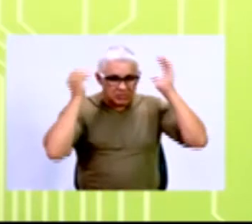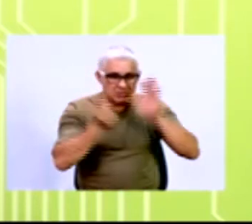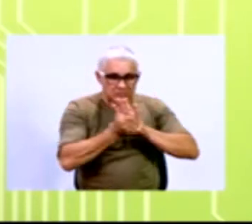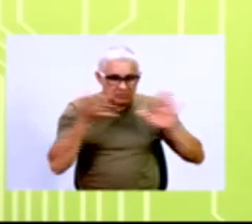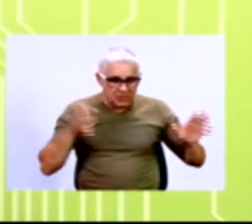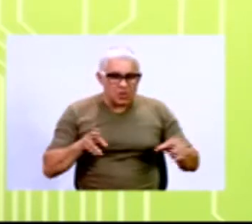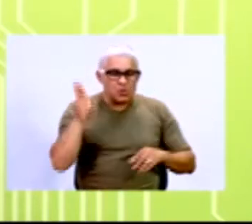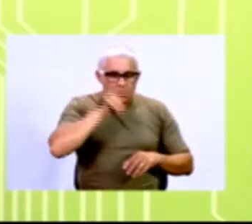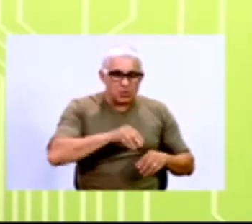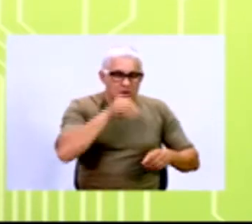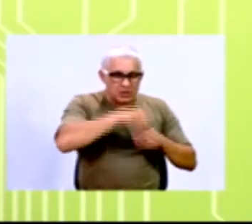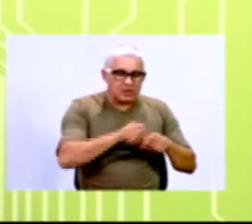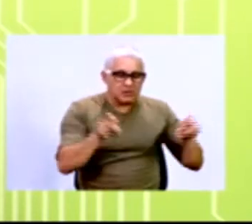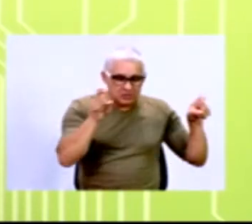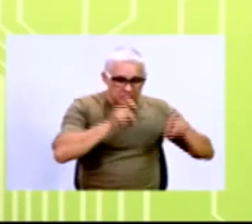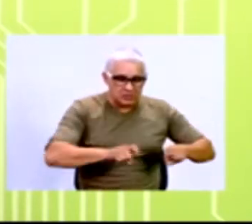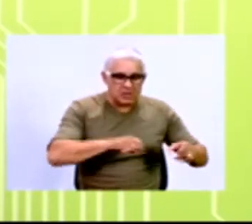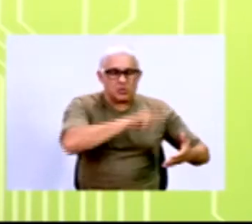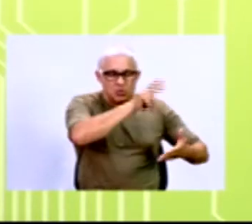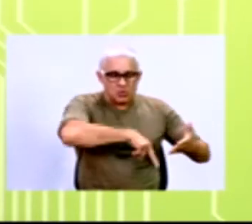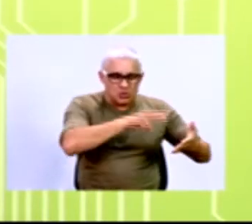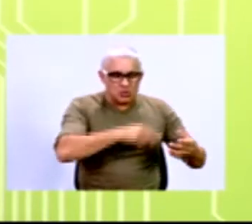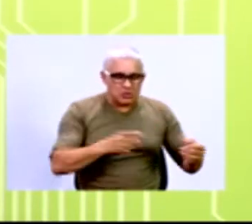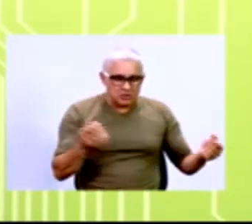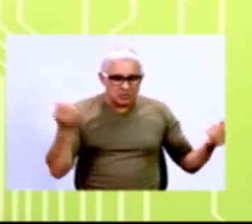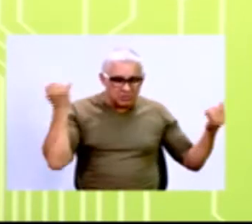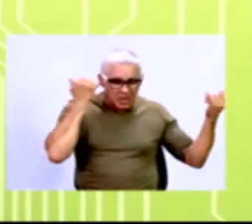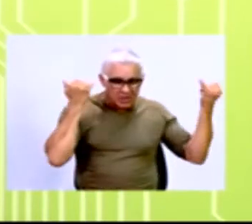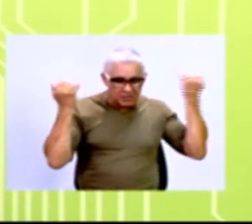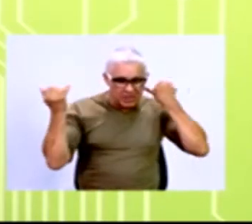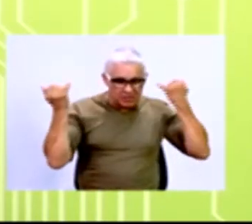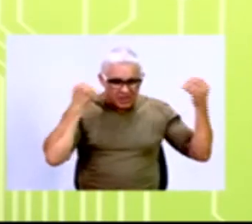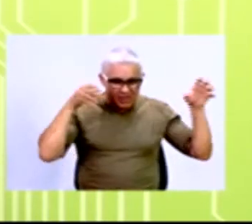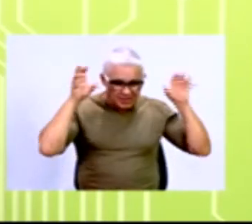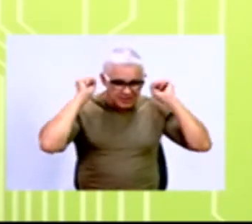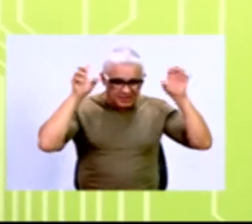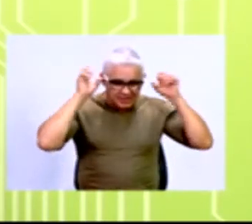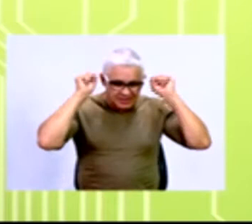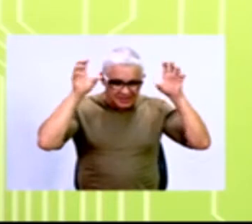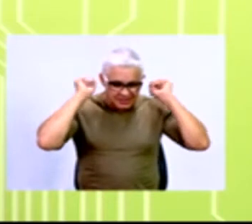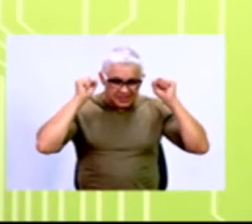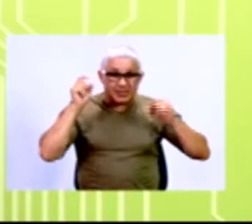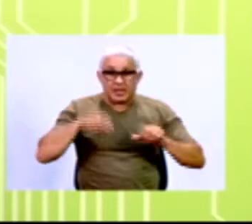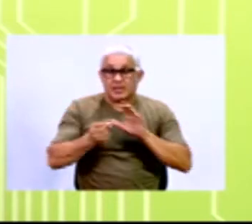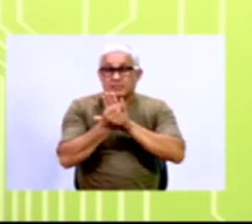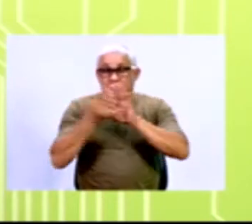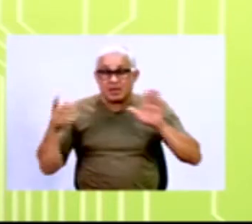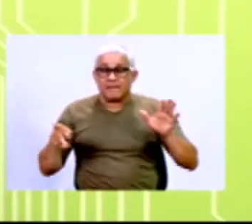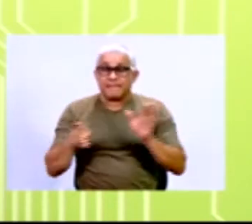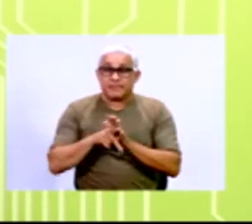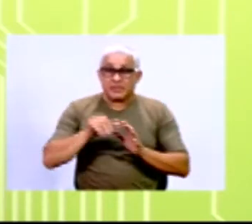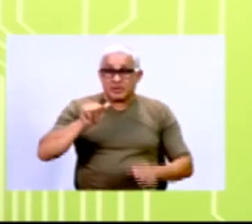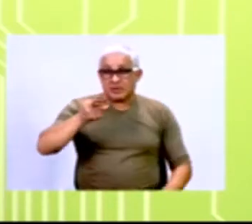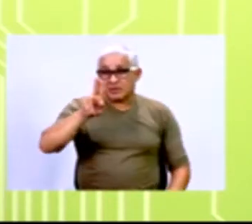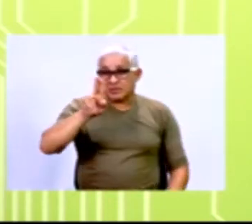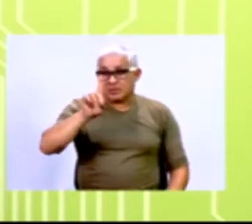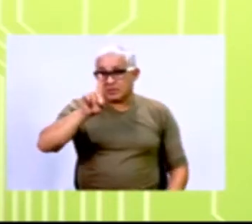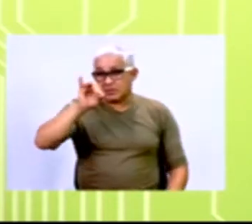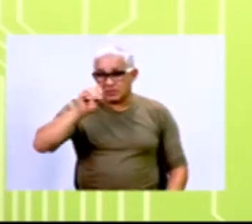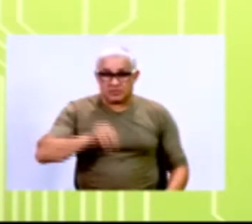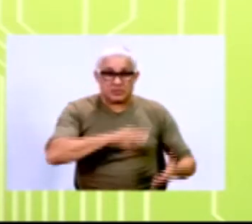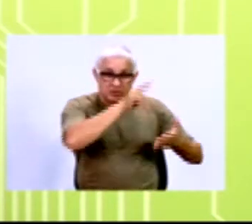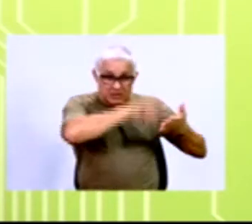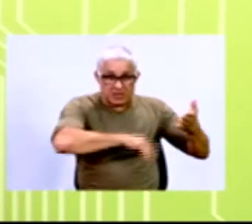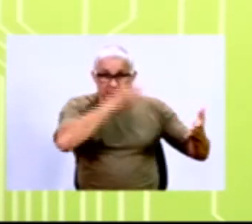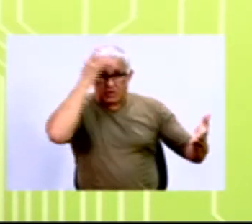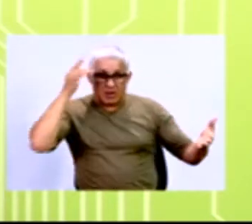no computador, o próprio computador lia e ia informando para ele. Então, isso daí é uma aplicação com recurso de áudio. Ele vai lendo e a